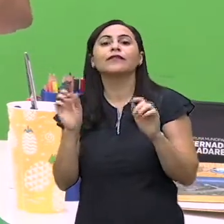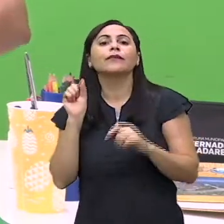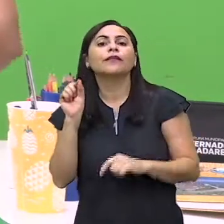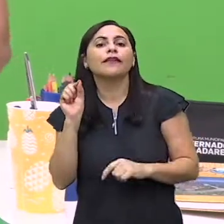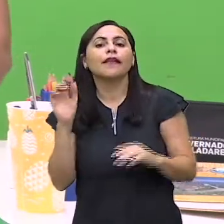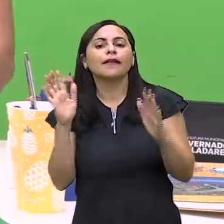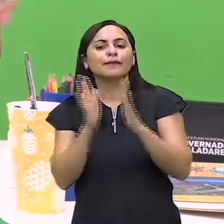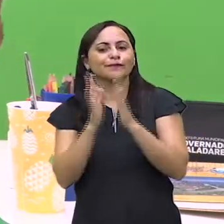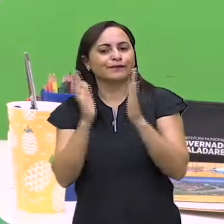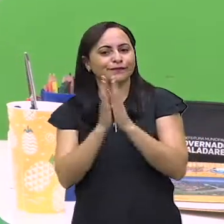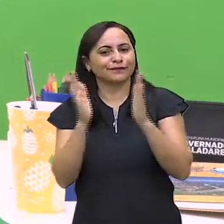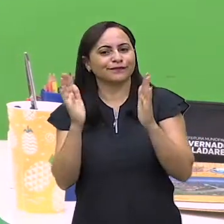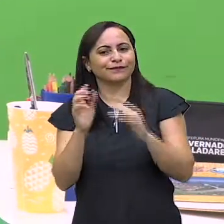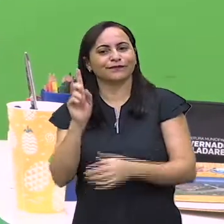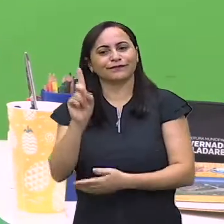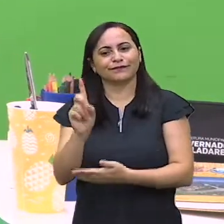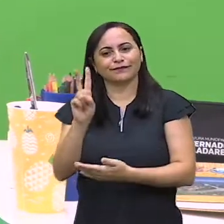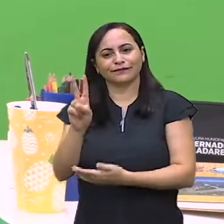Tranquilo.